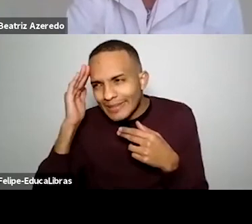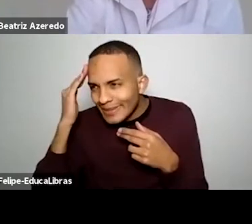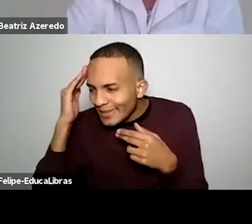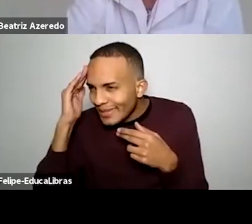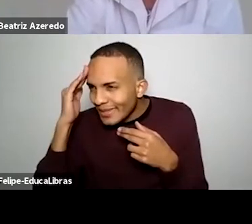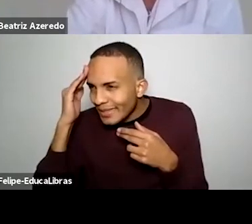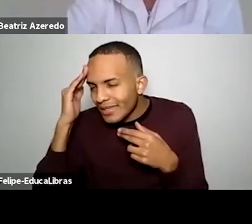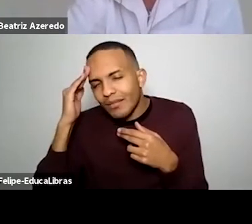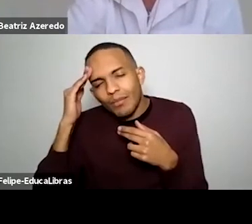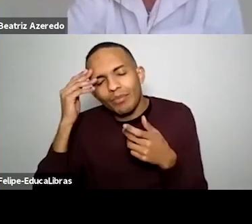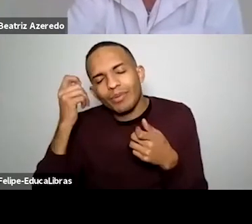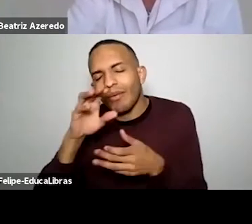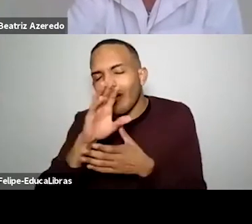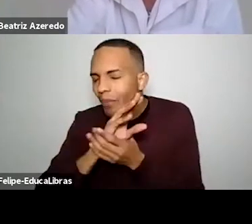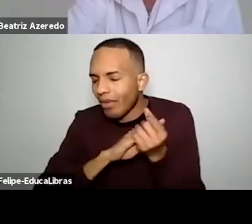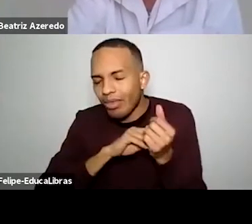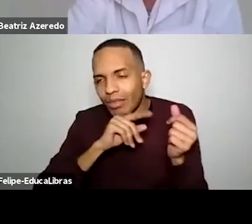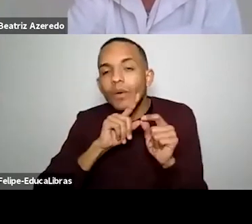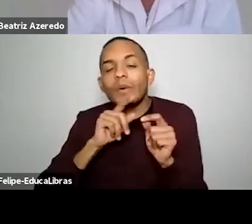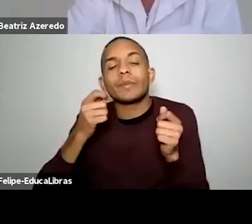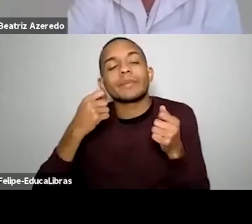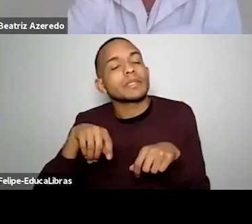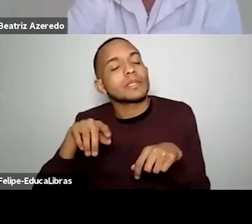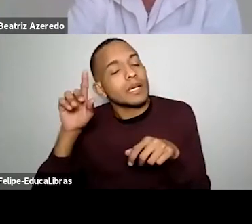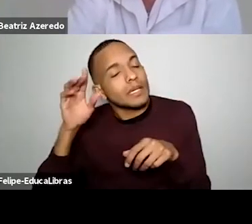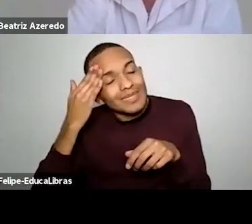mundo. Outro dia saiu